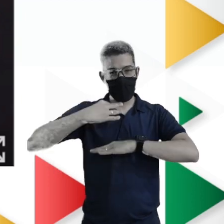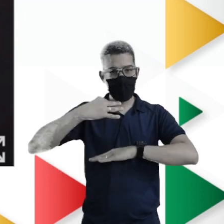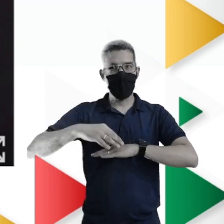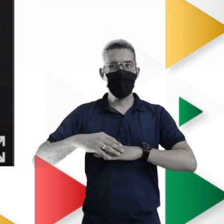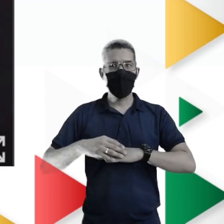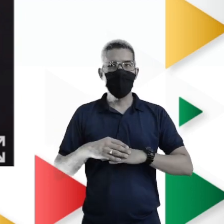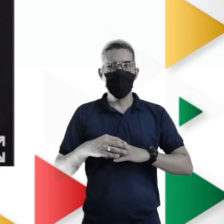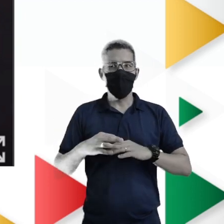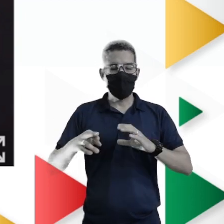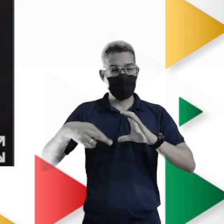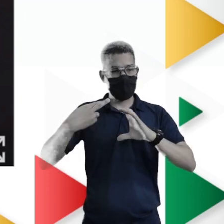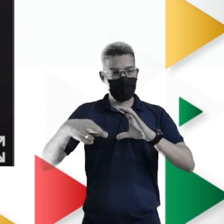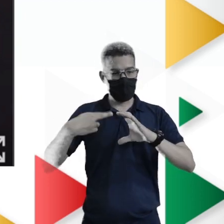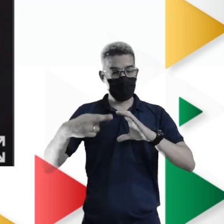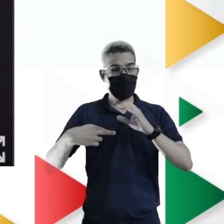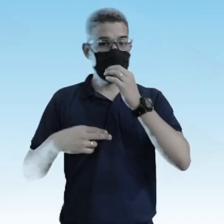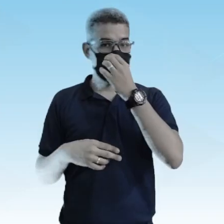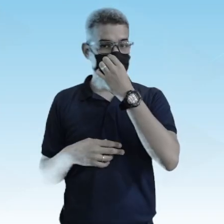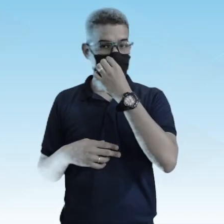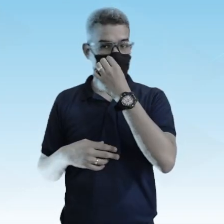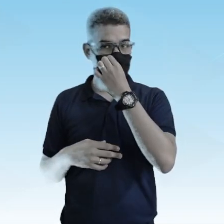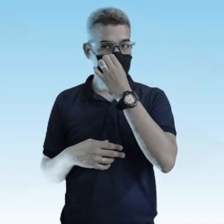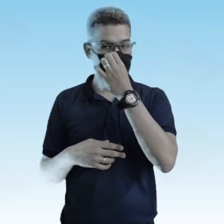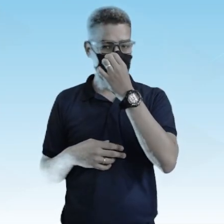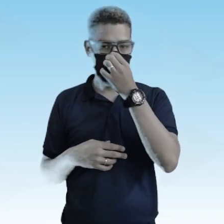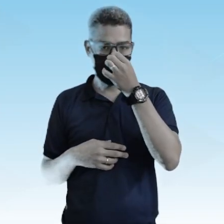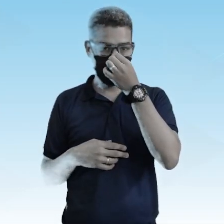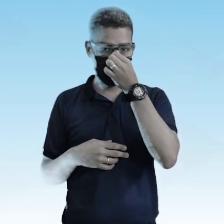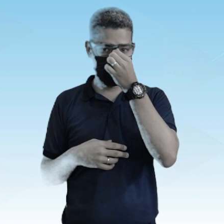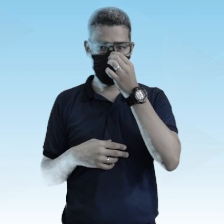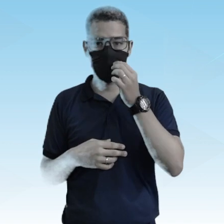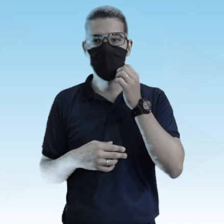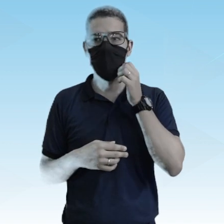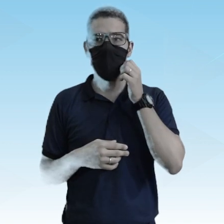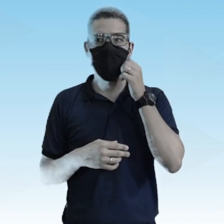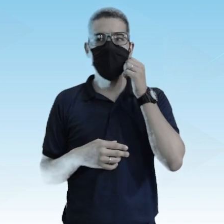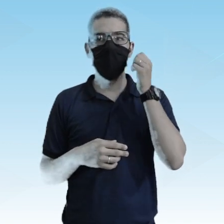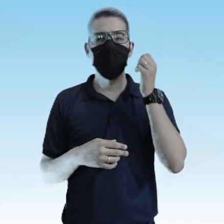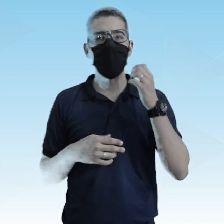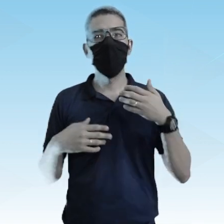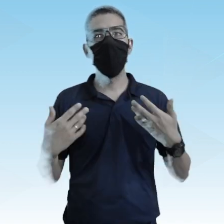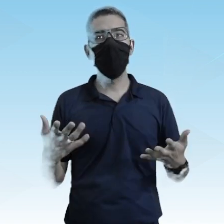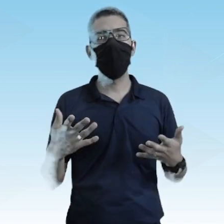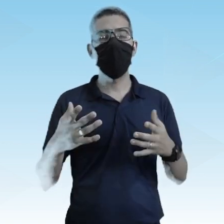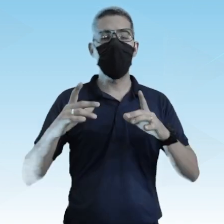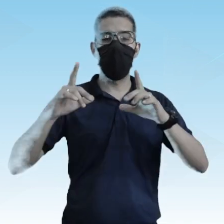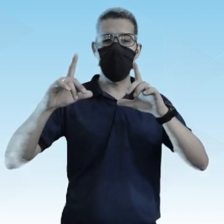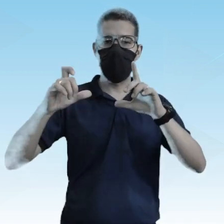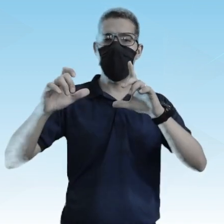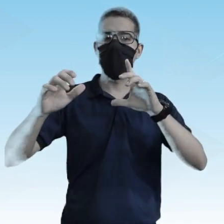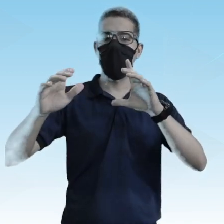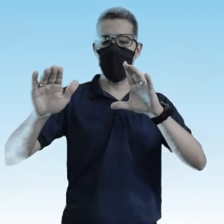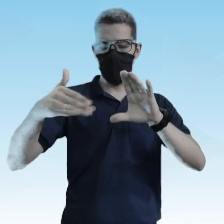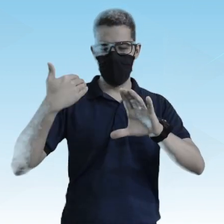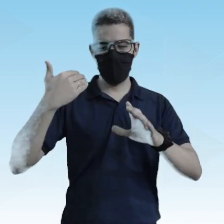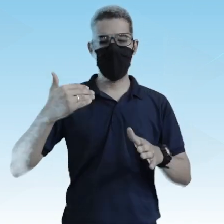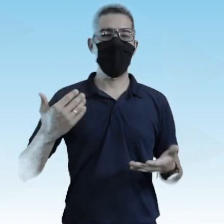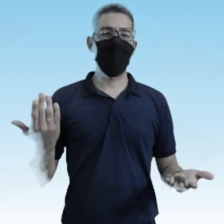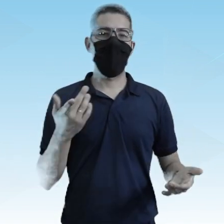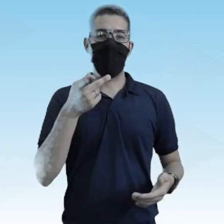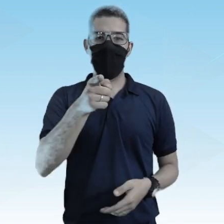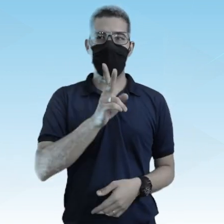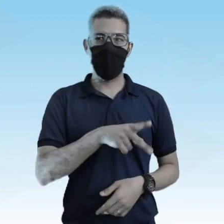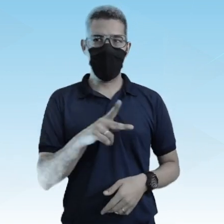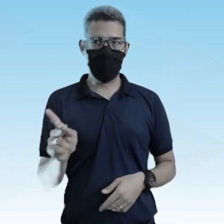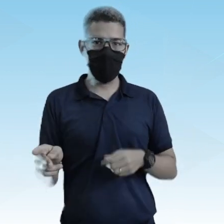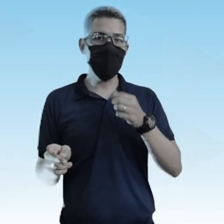aonde? Instagram, Robertão da Transmissão, tudo junto, sem acento. E aí, tira uma foto nossa aí, ou então você, professor, manda